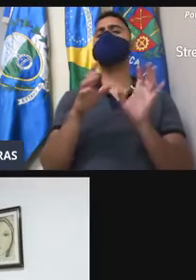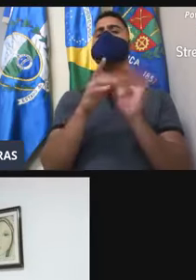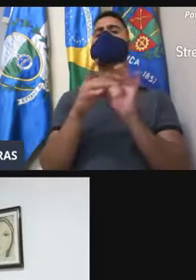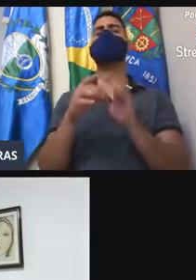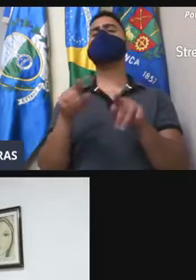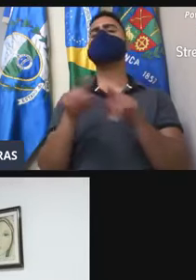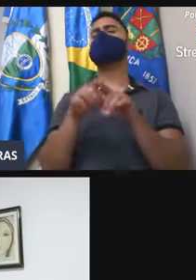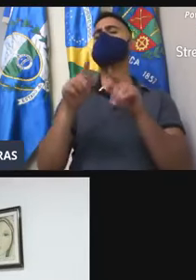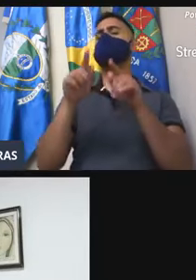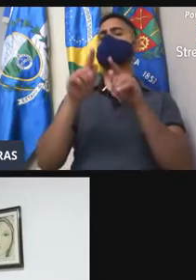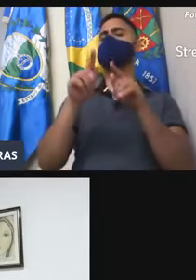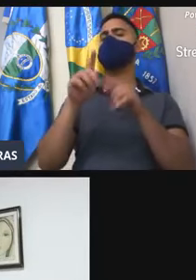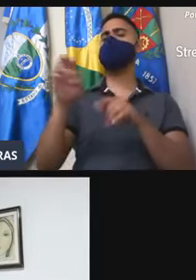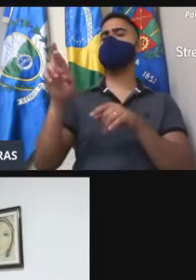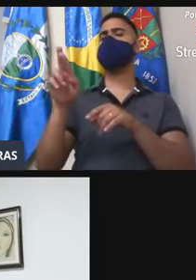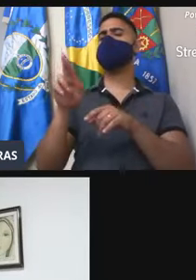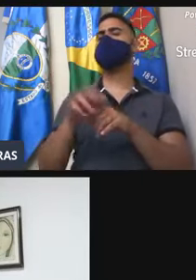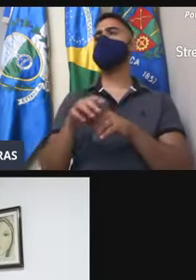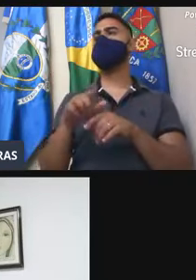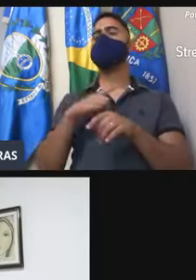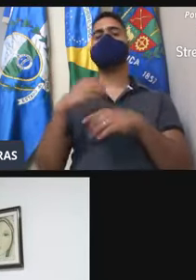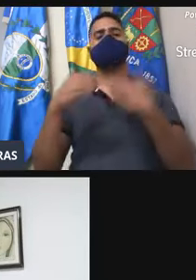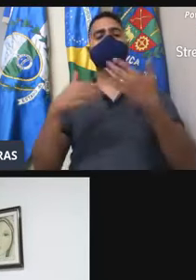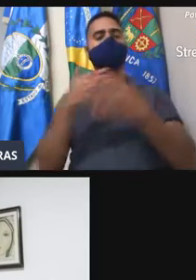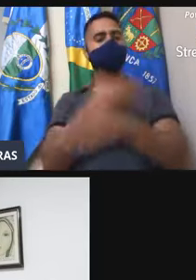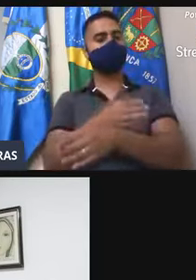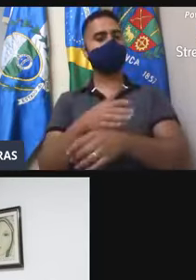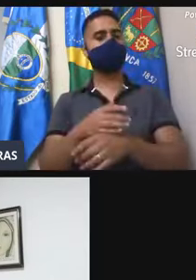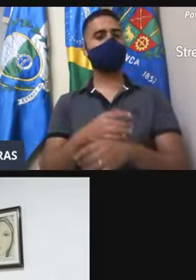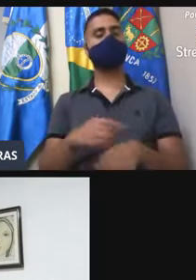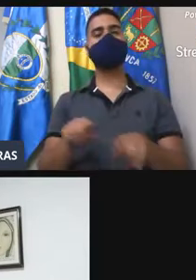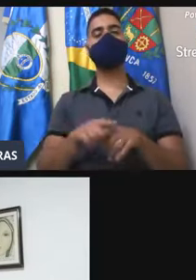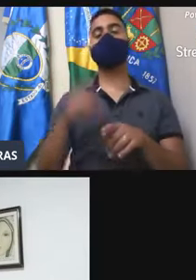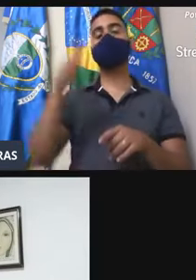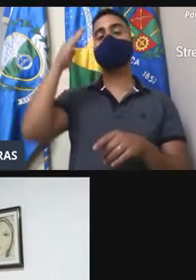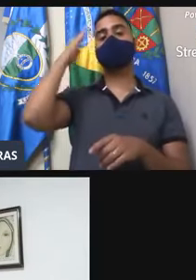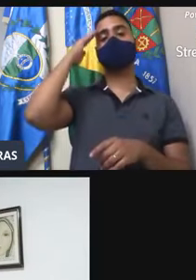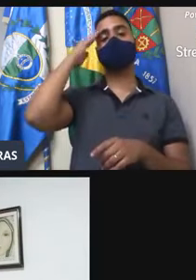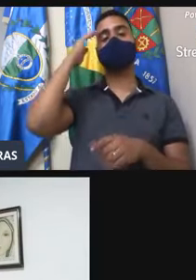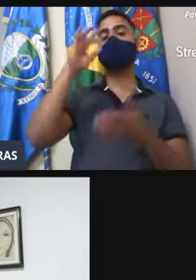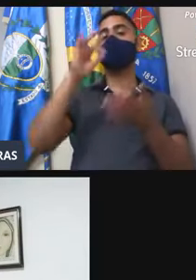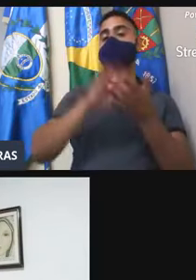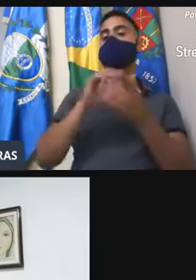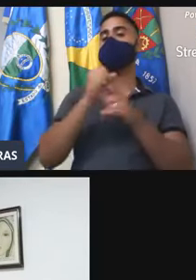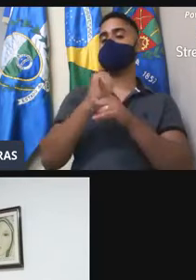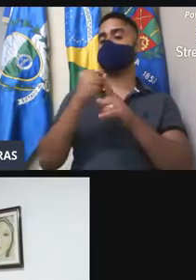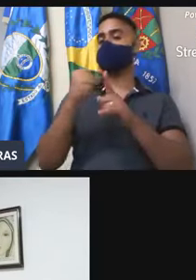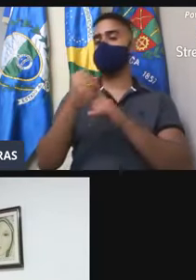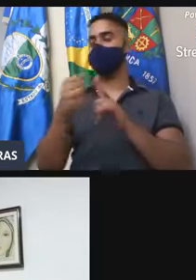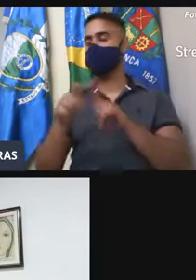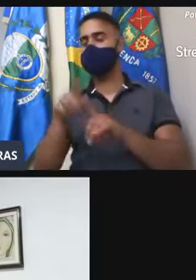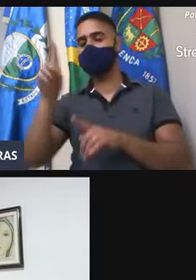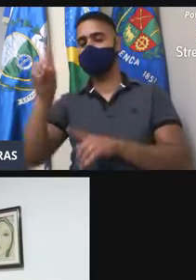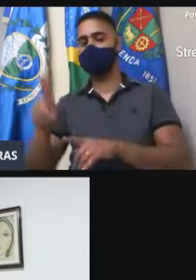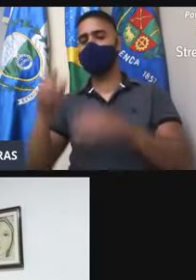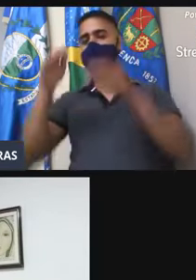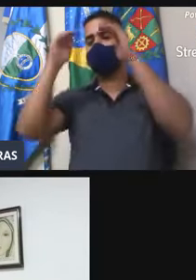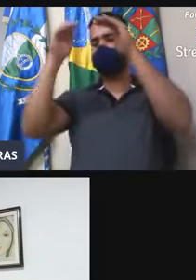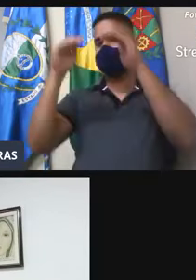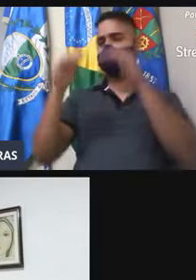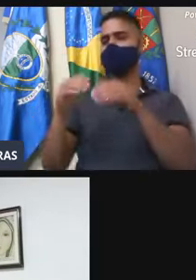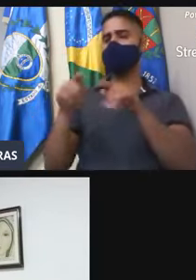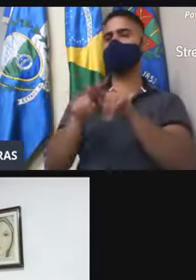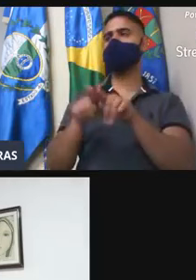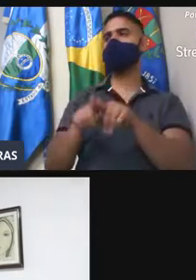conscientização ambiental, por meio de uma prática educacional voltada para a compreensão da realidade social, dos direitos e responsabilidades em relação à vida